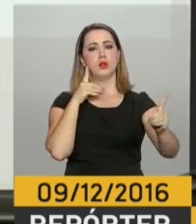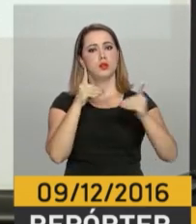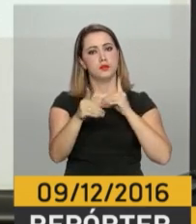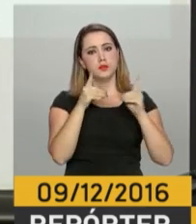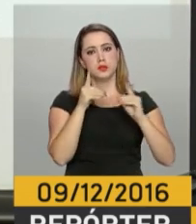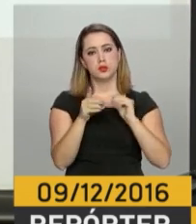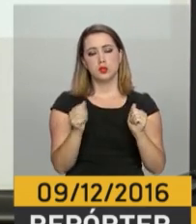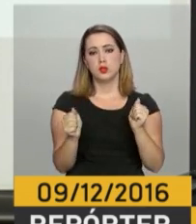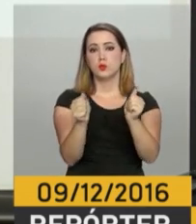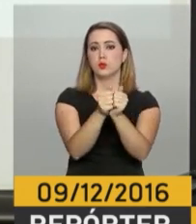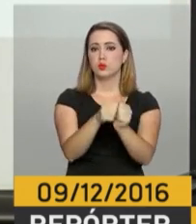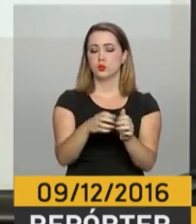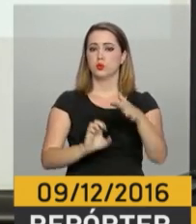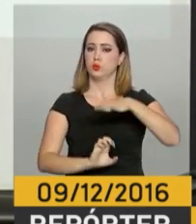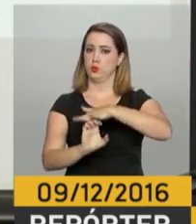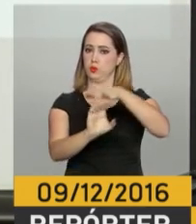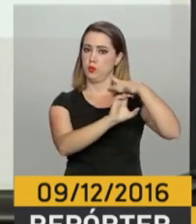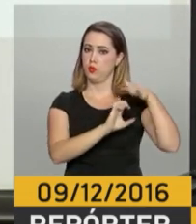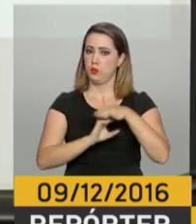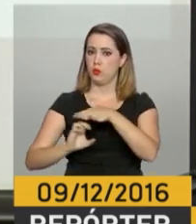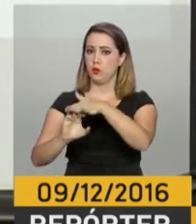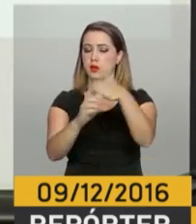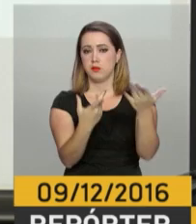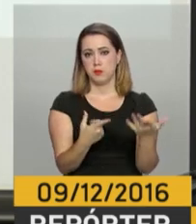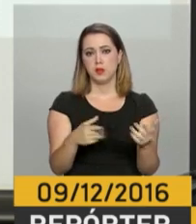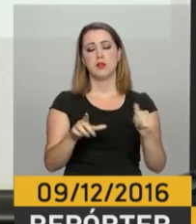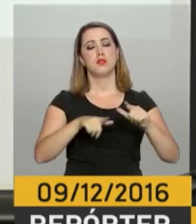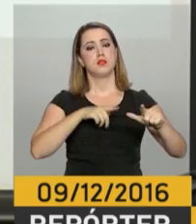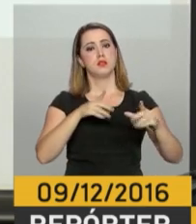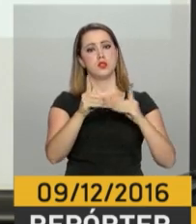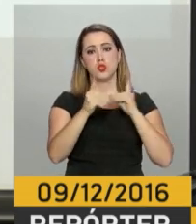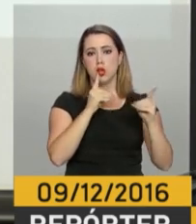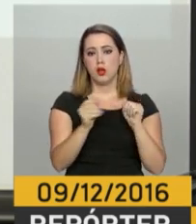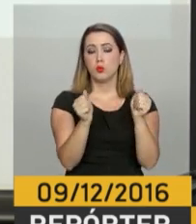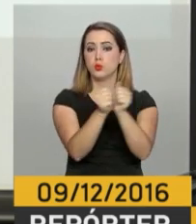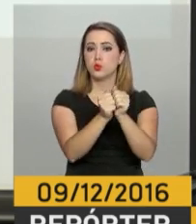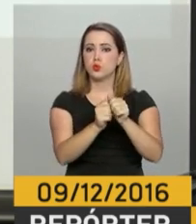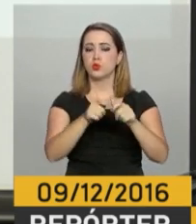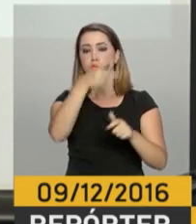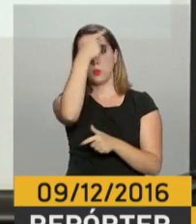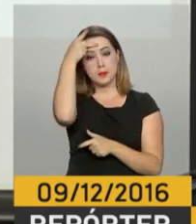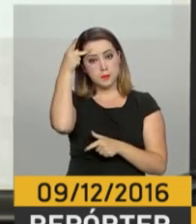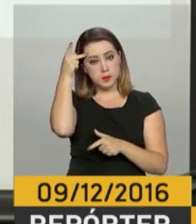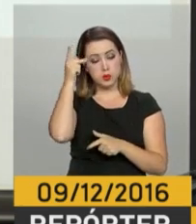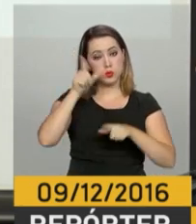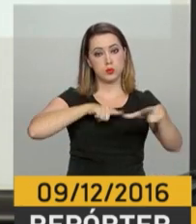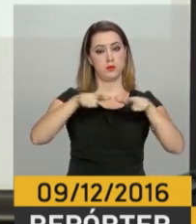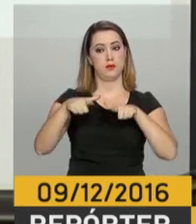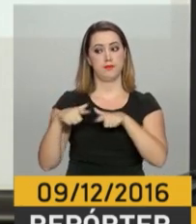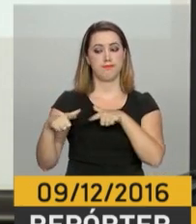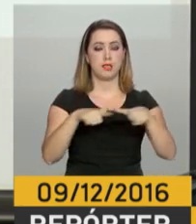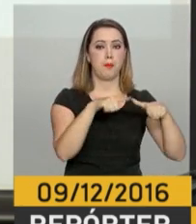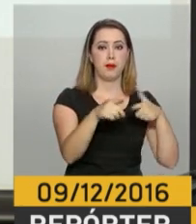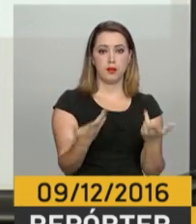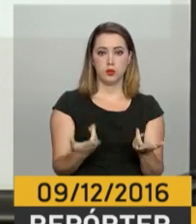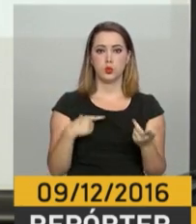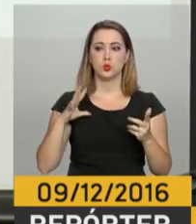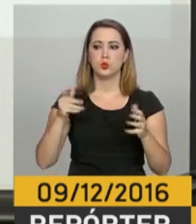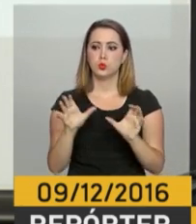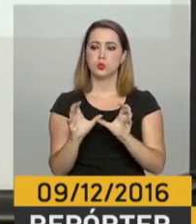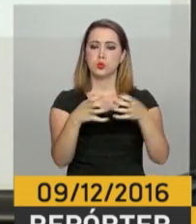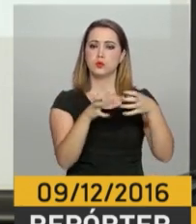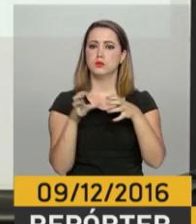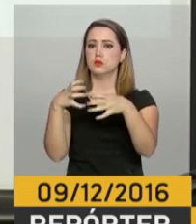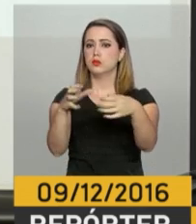diálogo com os empresários, diálogo com os trabalhadores, diálogo com todas as categorias